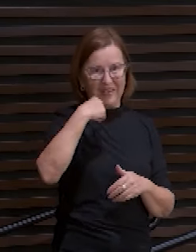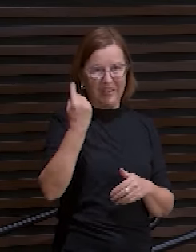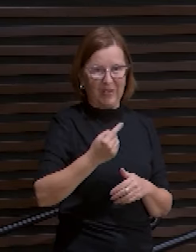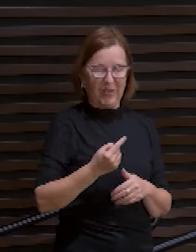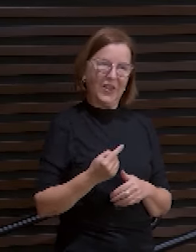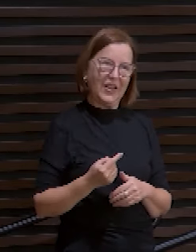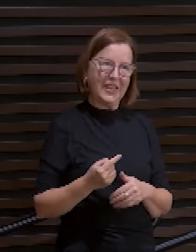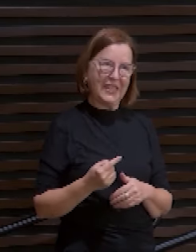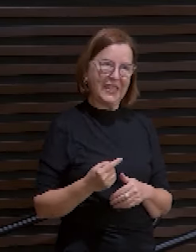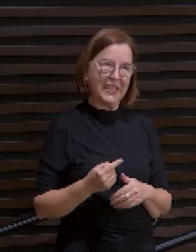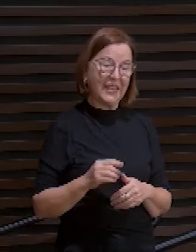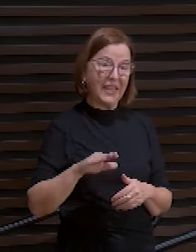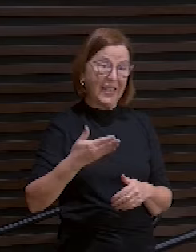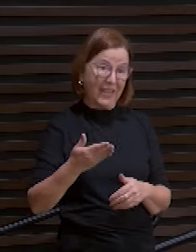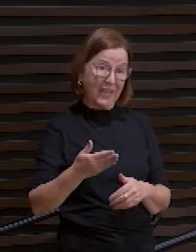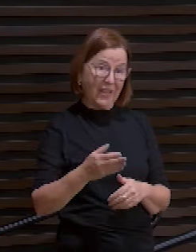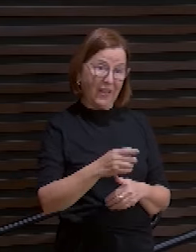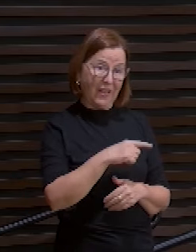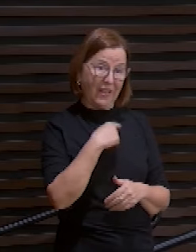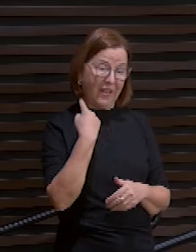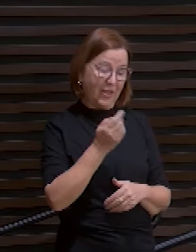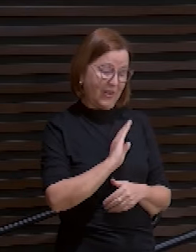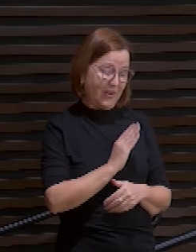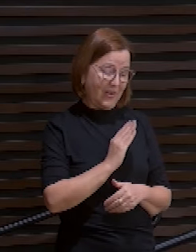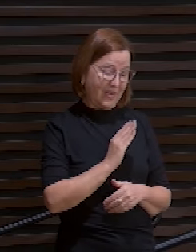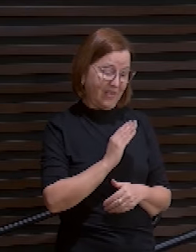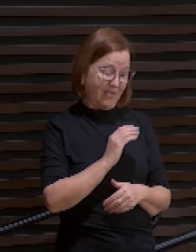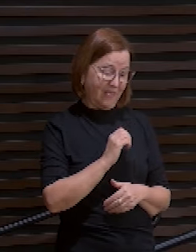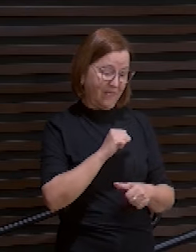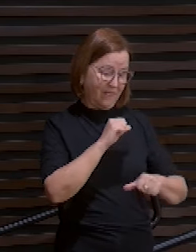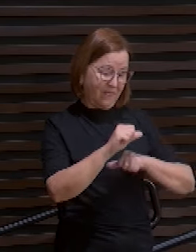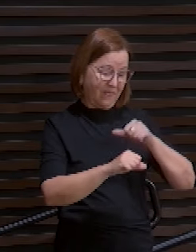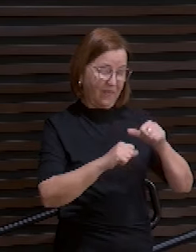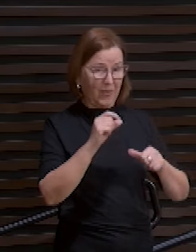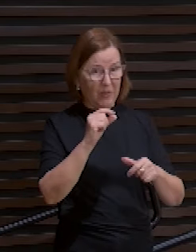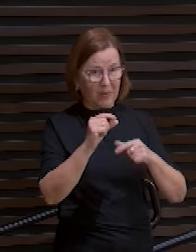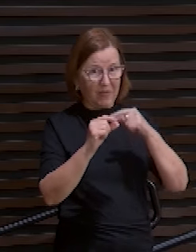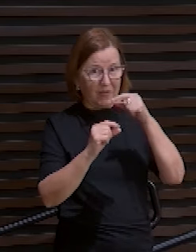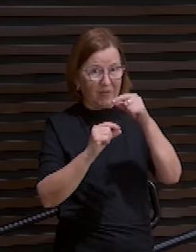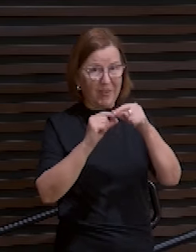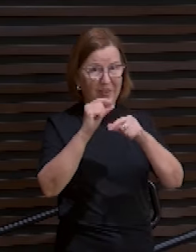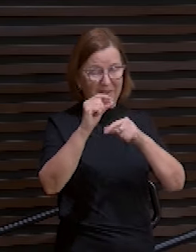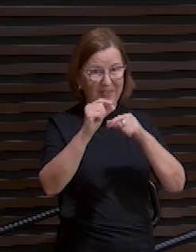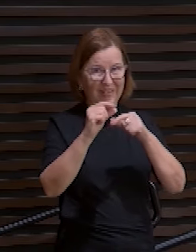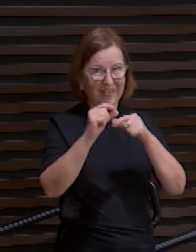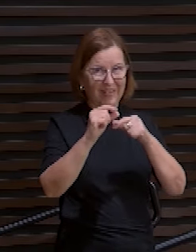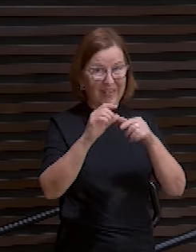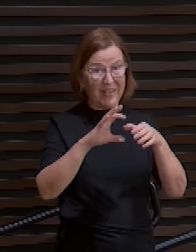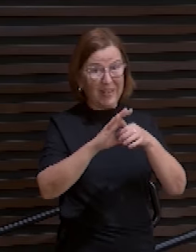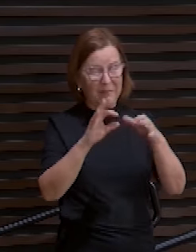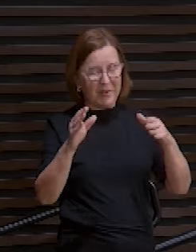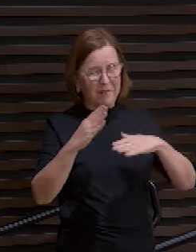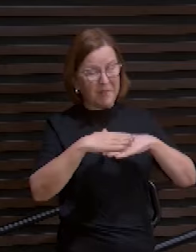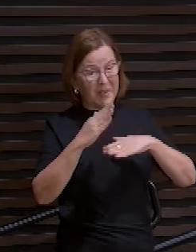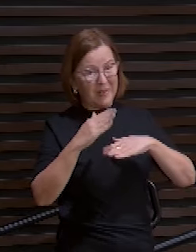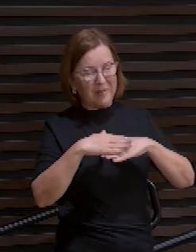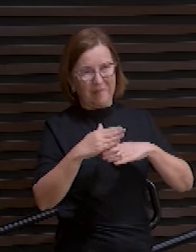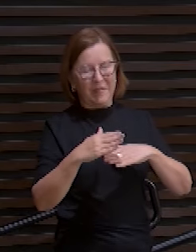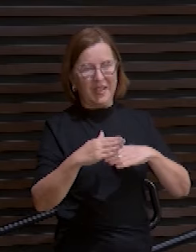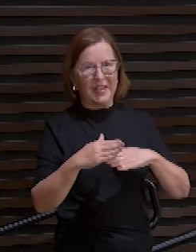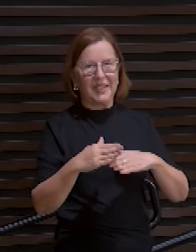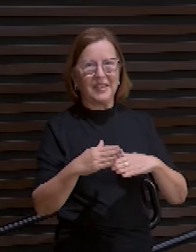é transformado pouco a pouco libertando-nos cada vez mais dos traços